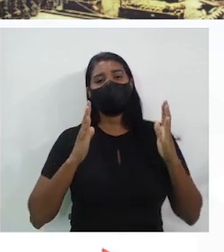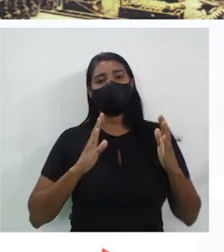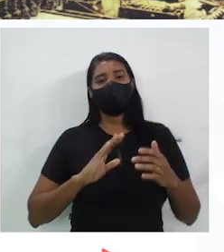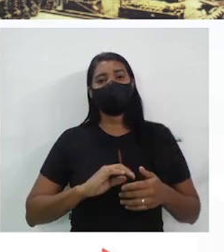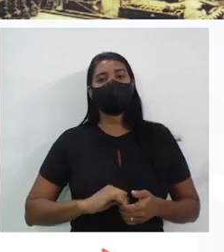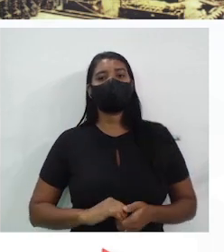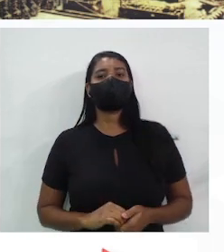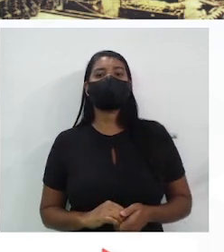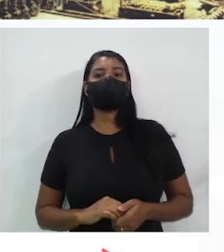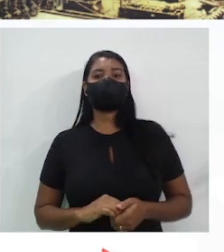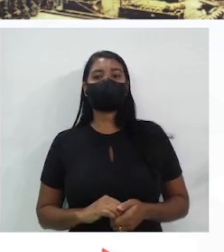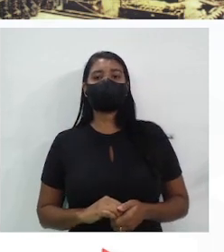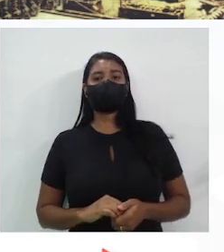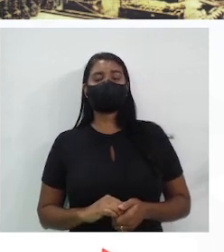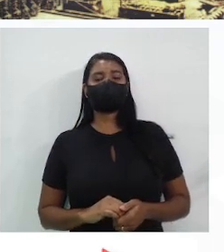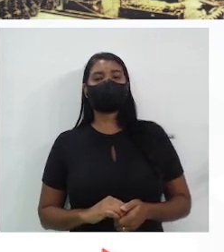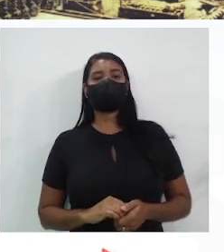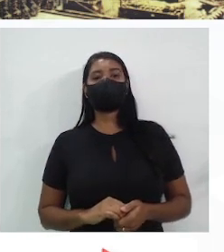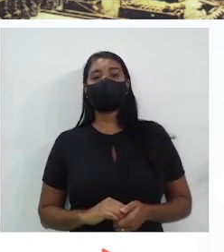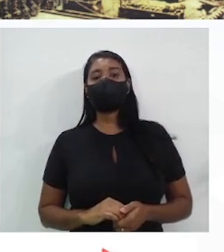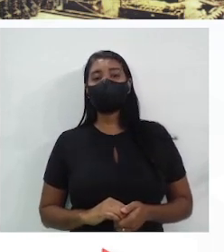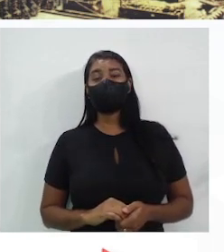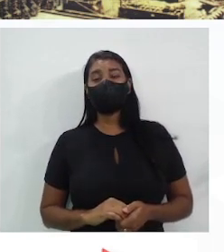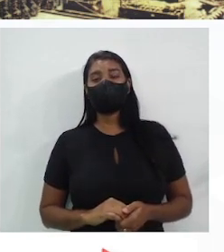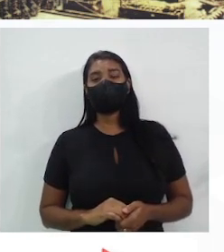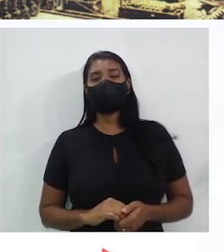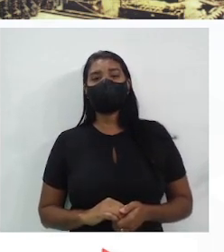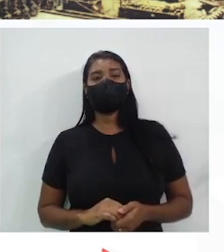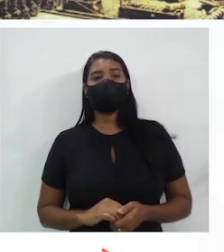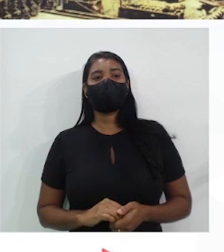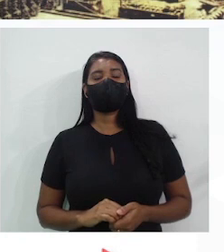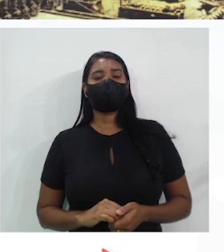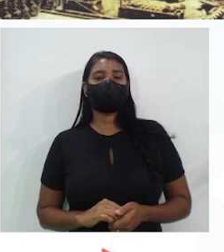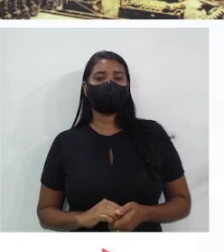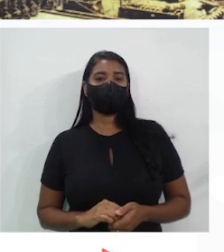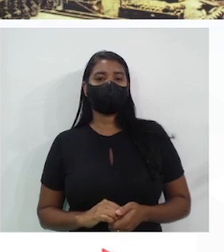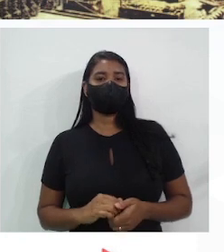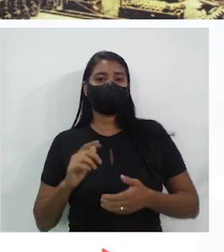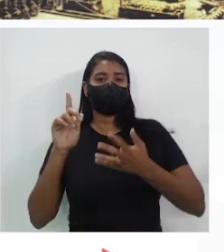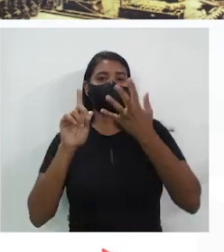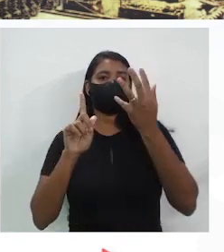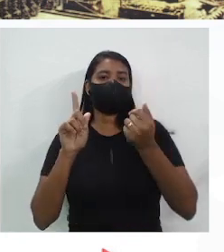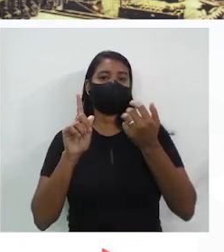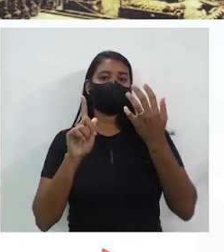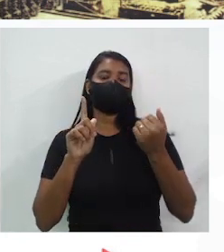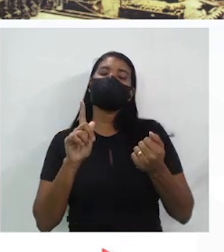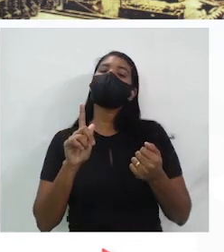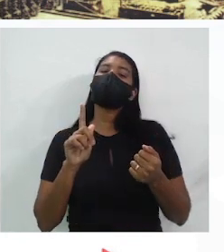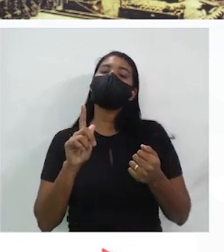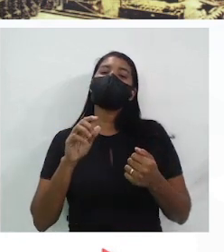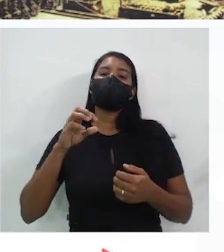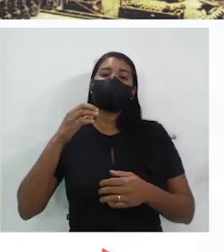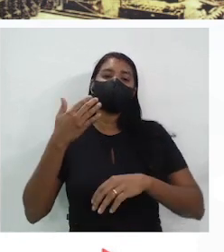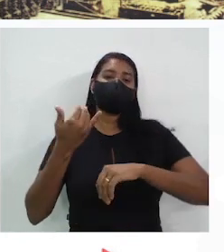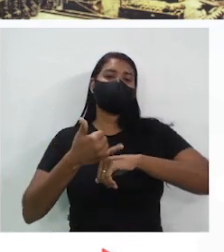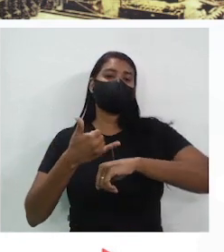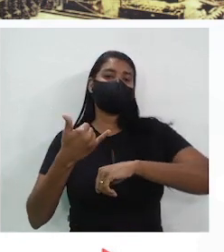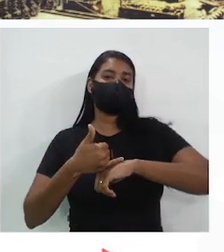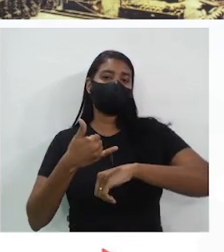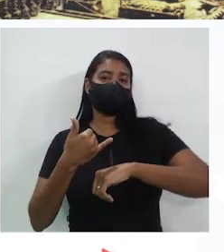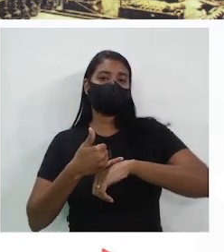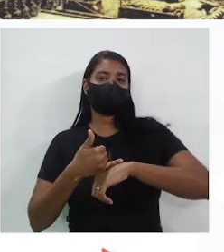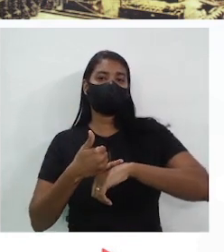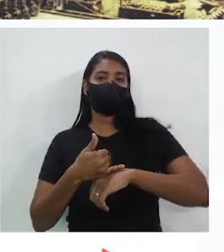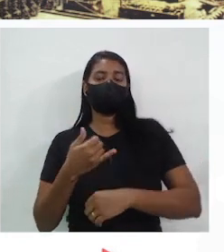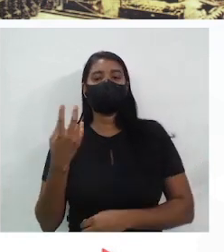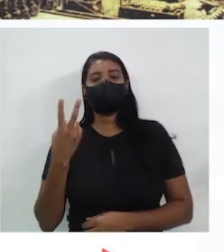sua construção, as usinas hidrelétricas, elas emitem gás carbono, o metano, que são